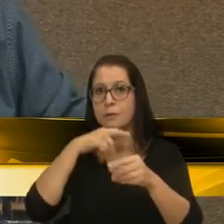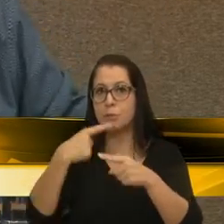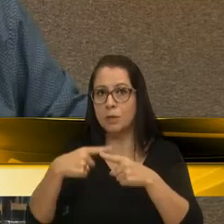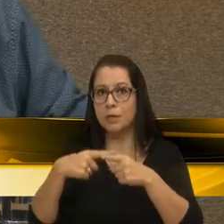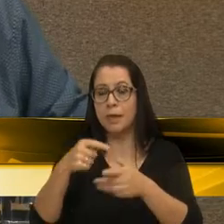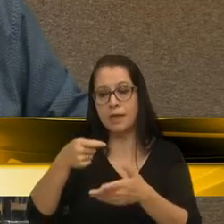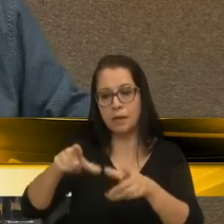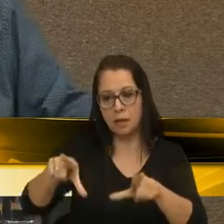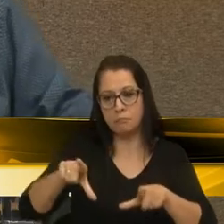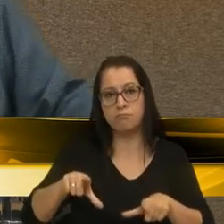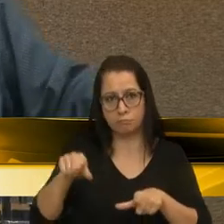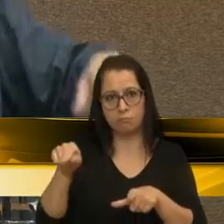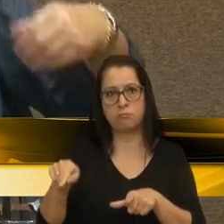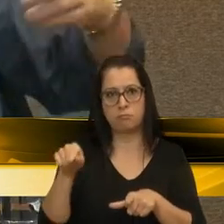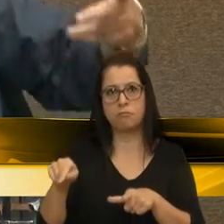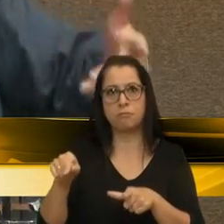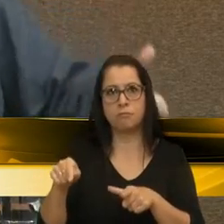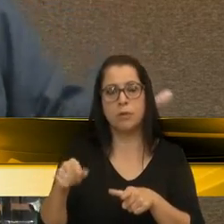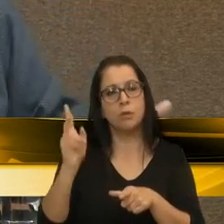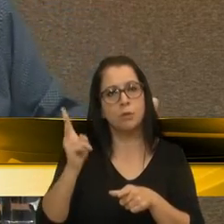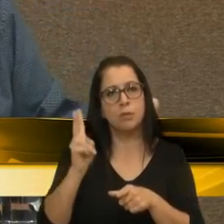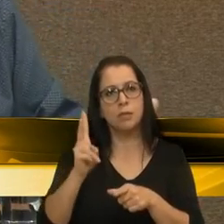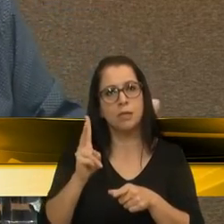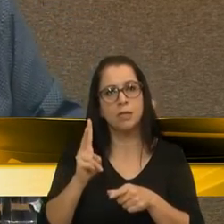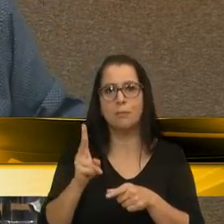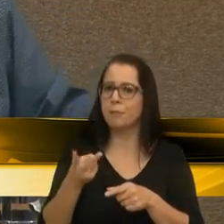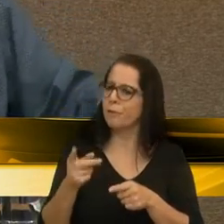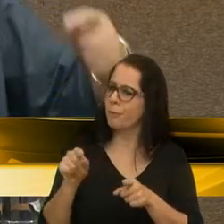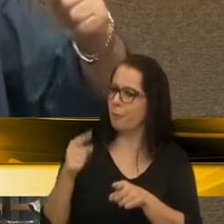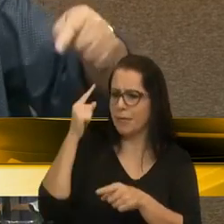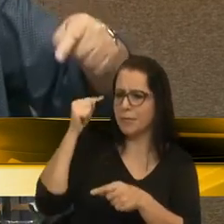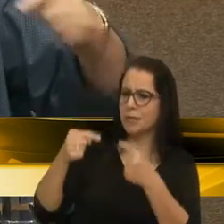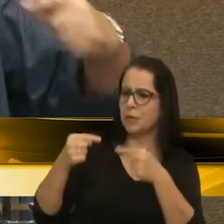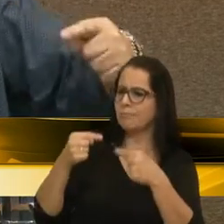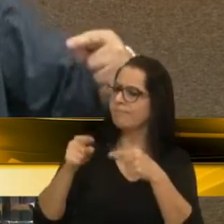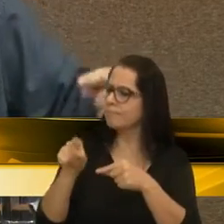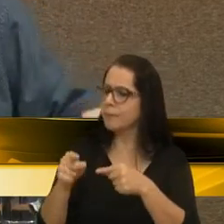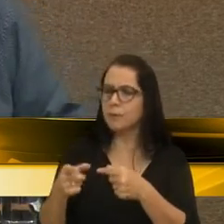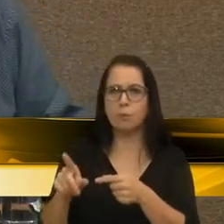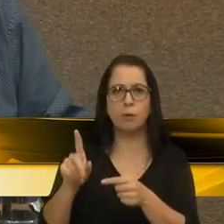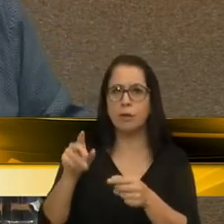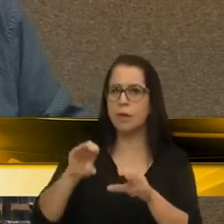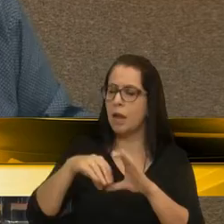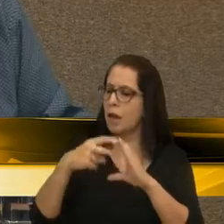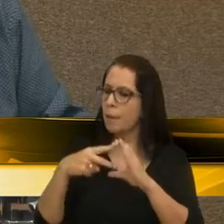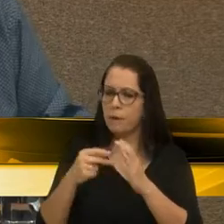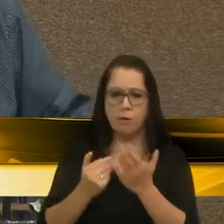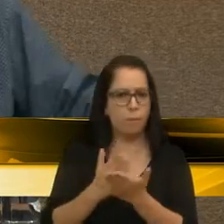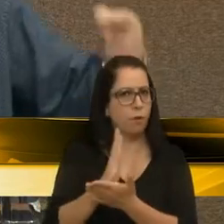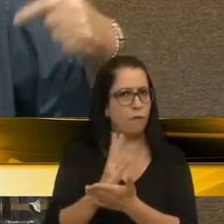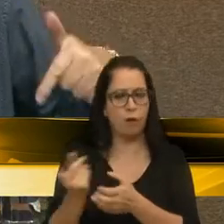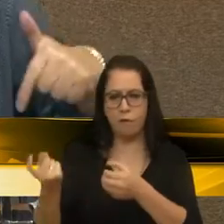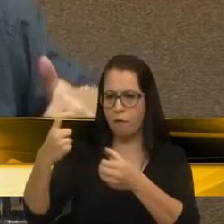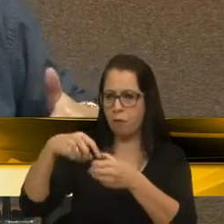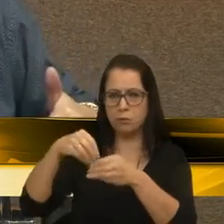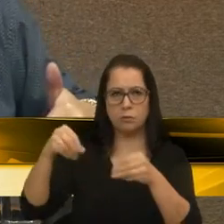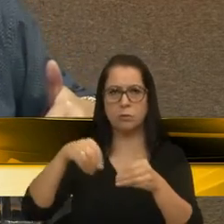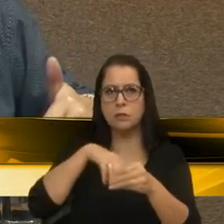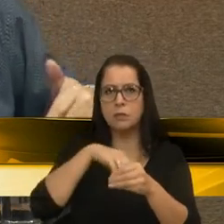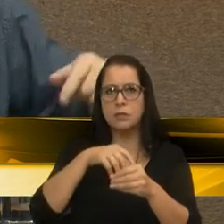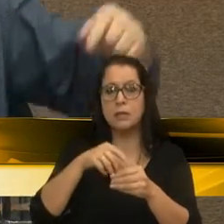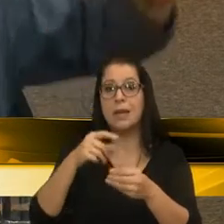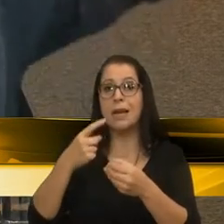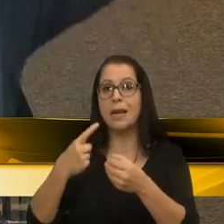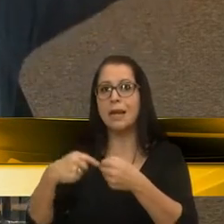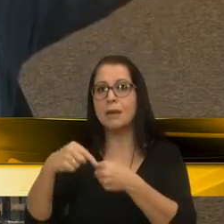a escritura, né? Porque eu sempre contestei essa escritura, porque a Câmara não aprovou a devolução dessa área. A área era do